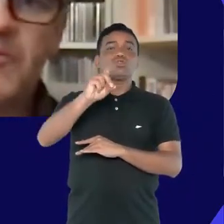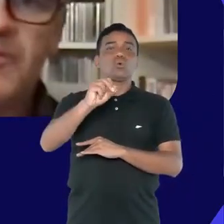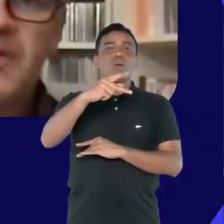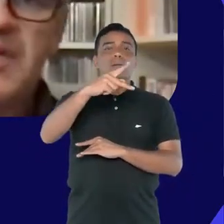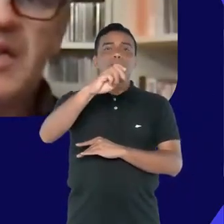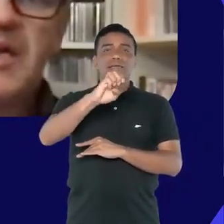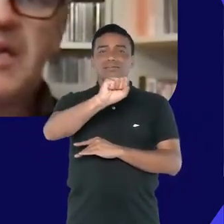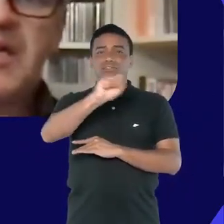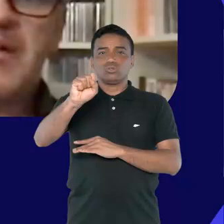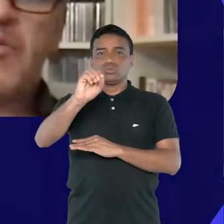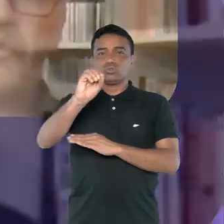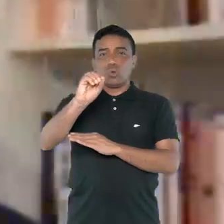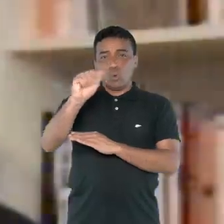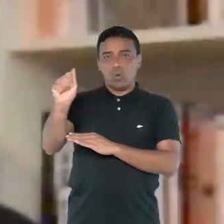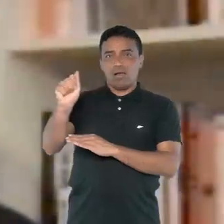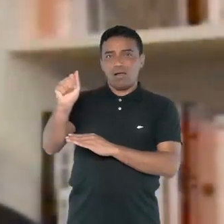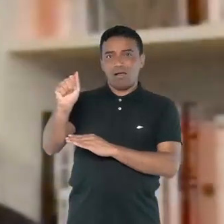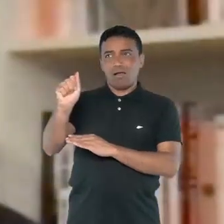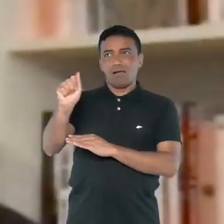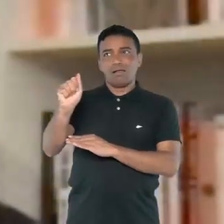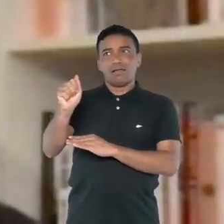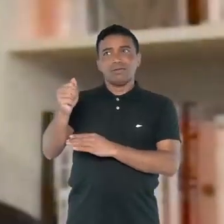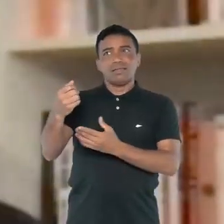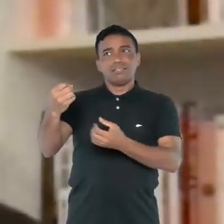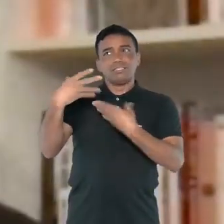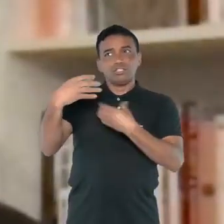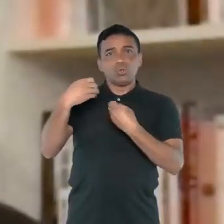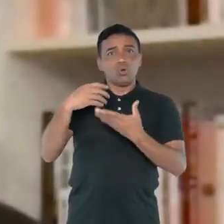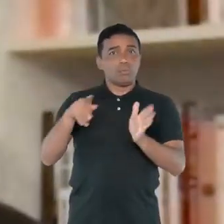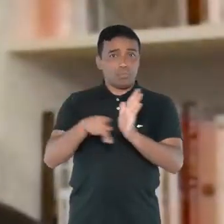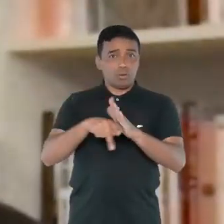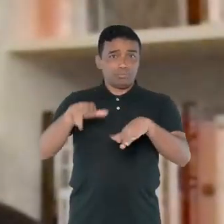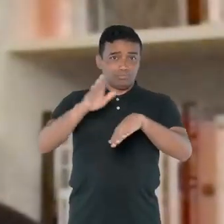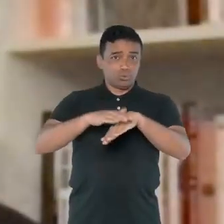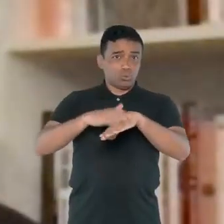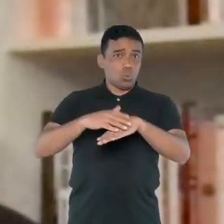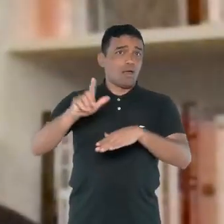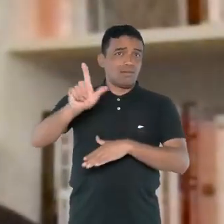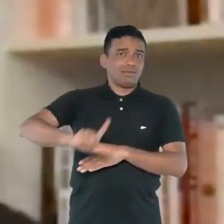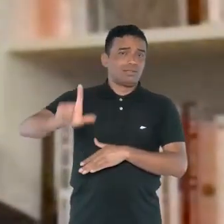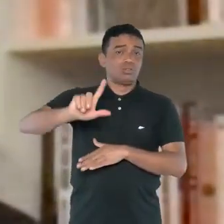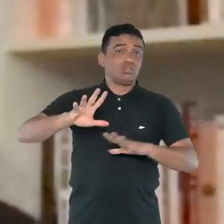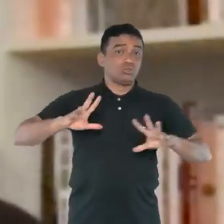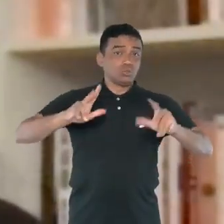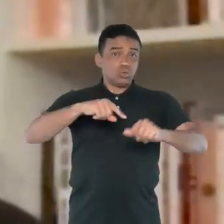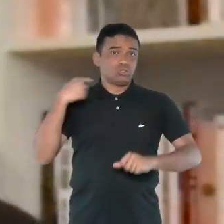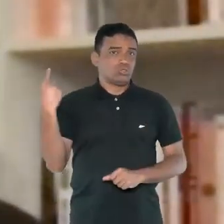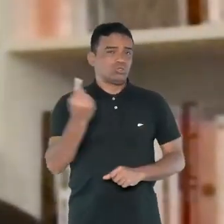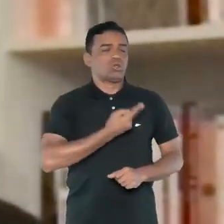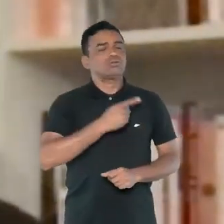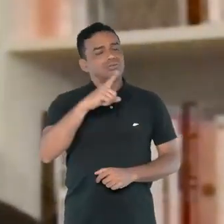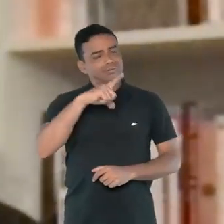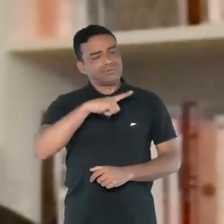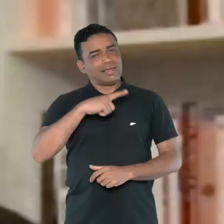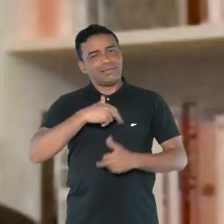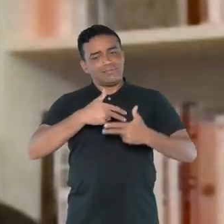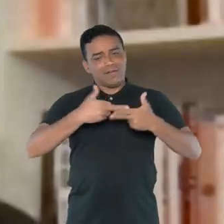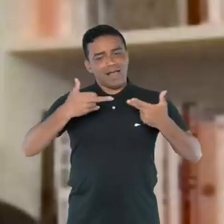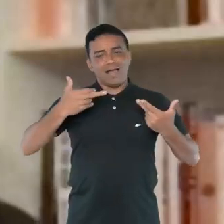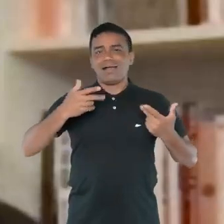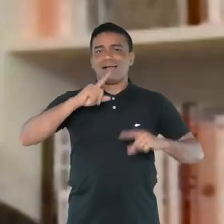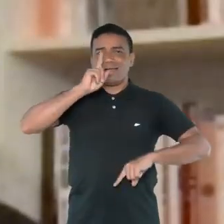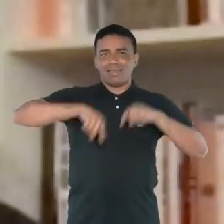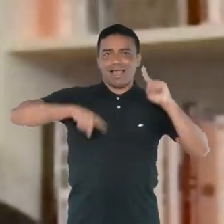nos deu com a sua literatura foi que, efetivamente, todos nós temos